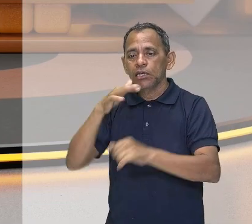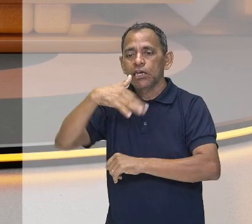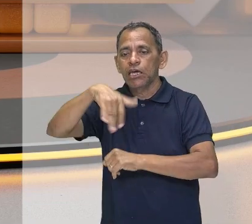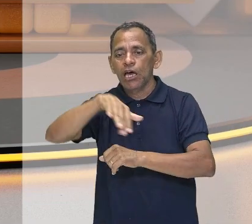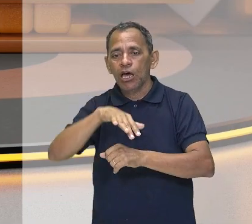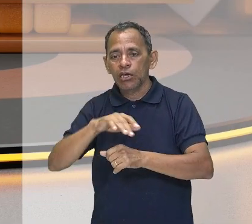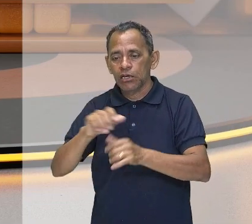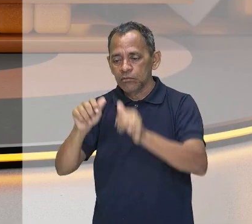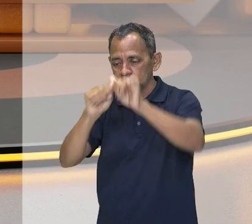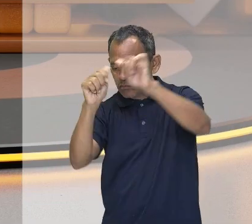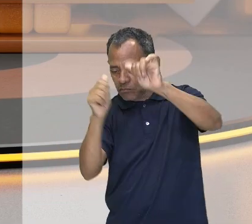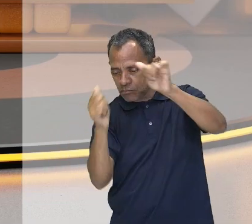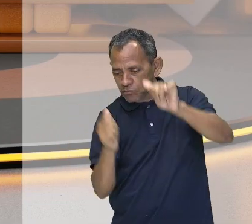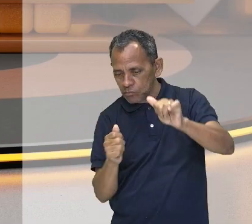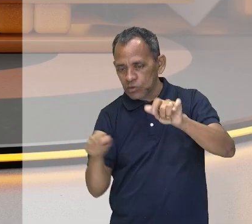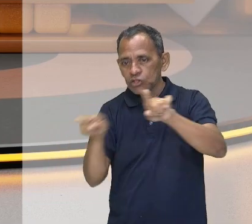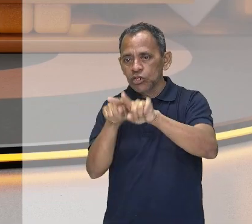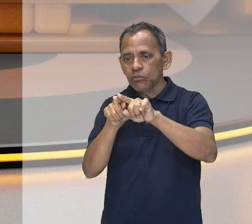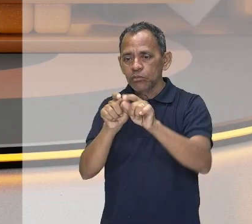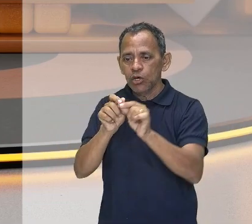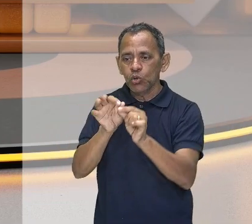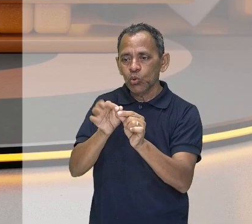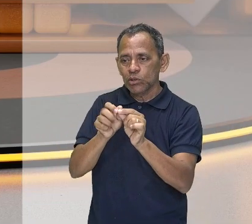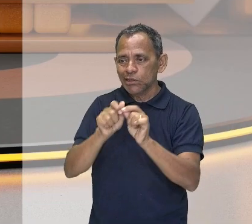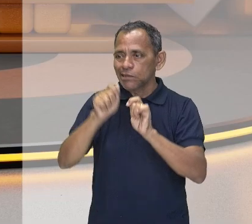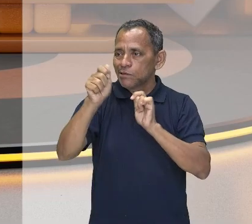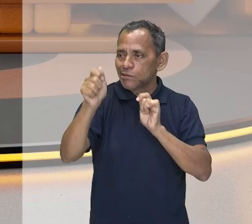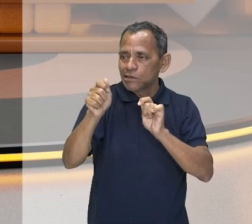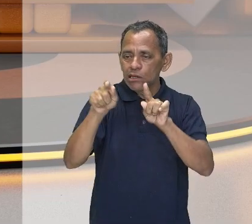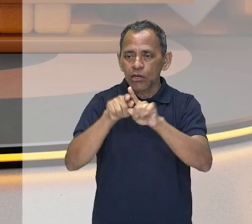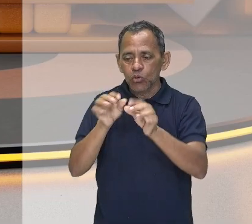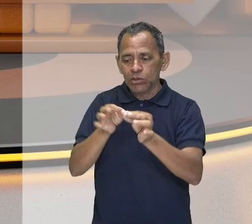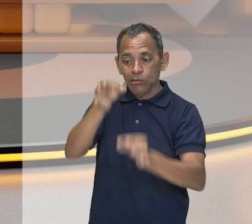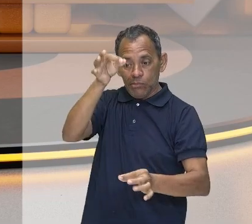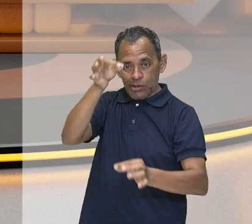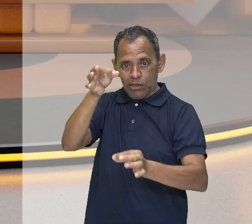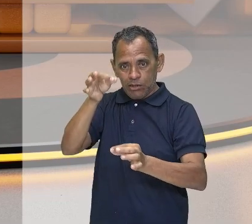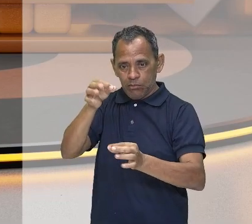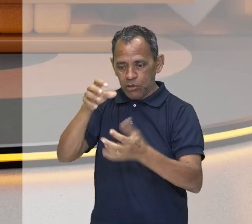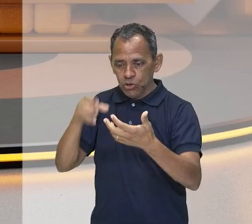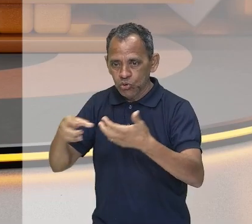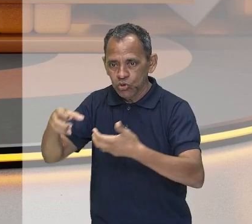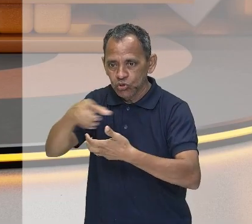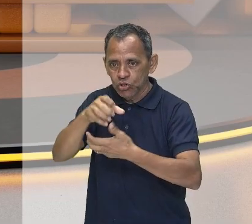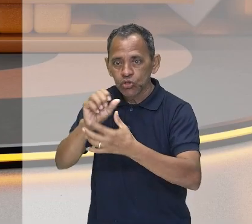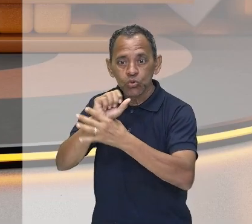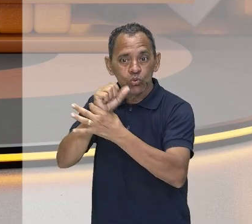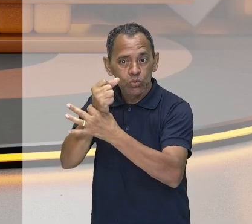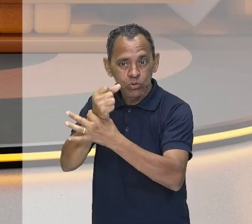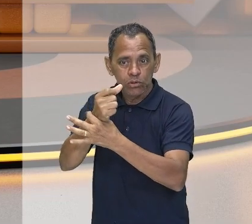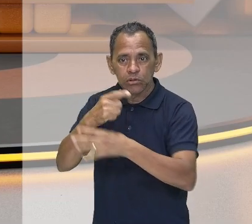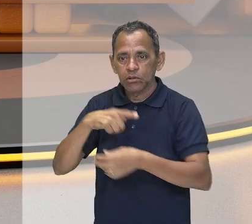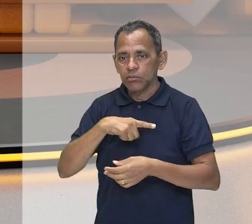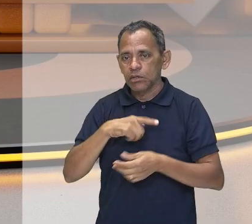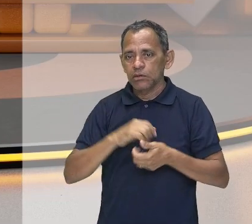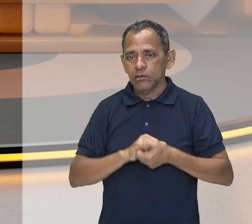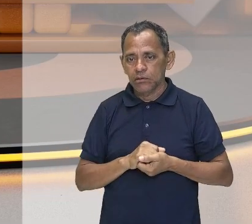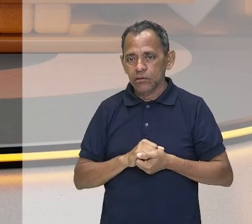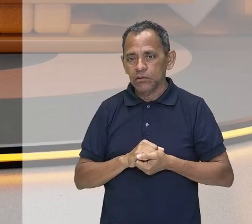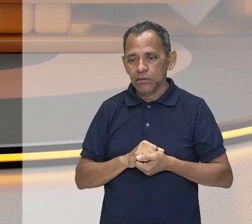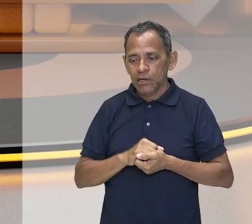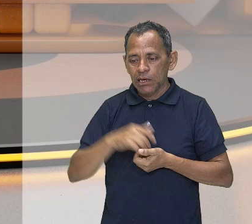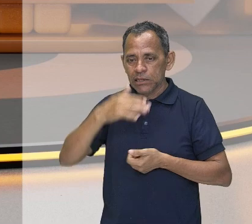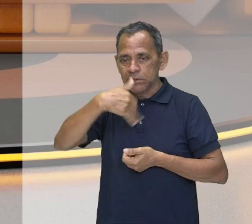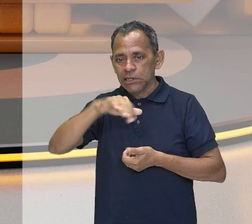e o tamanho dos continentes, das áreas, né, representadas, serão preservadas, certo? Essas são as áreas de